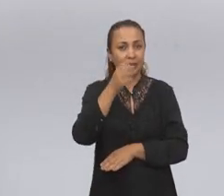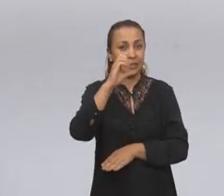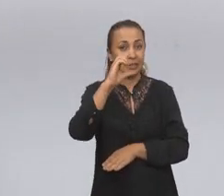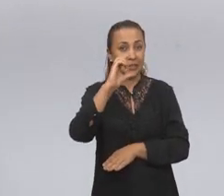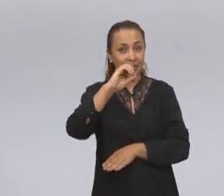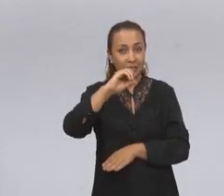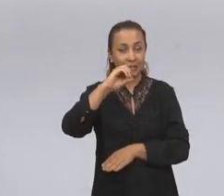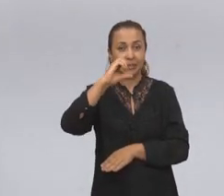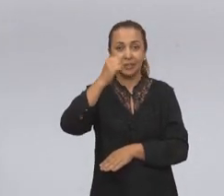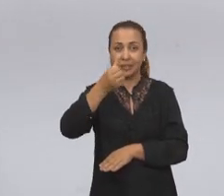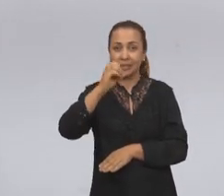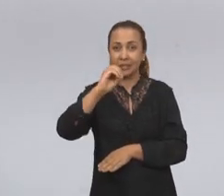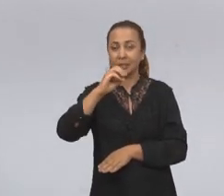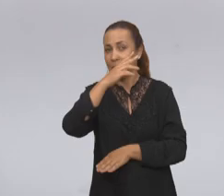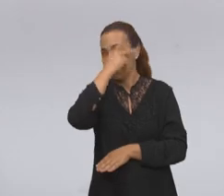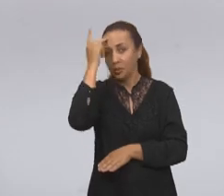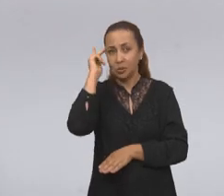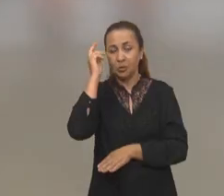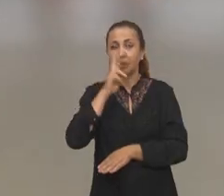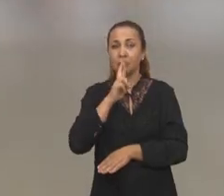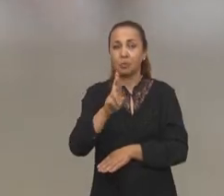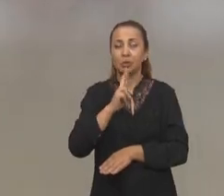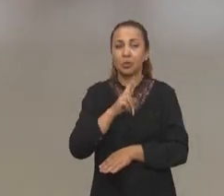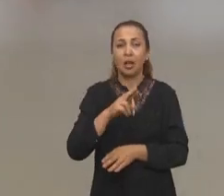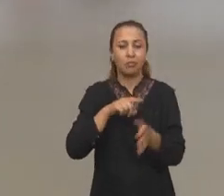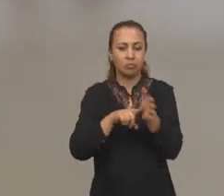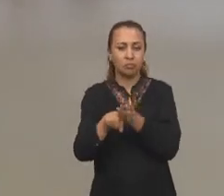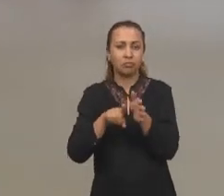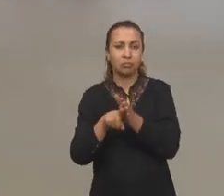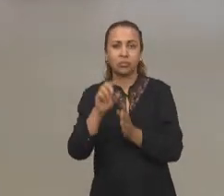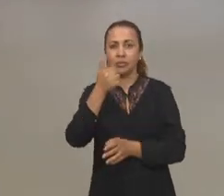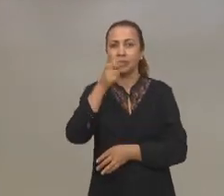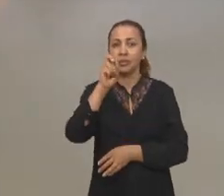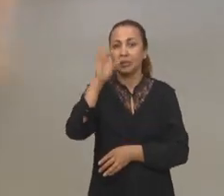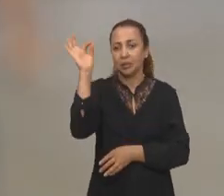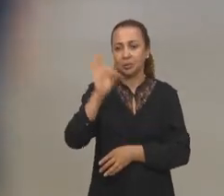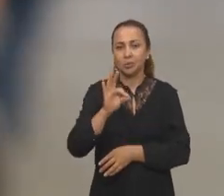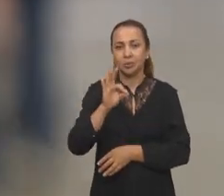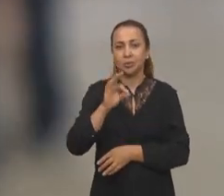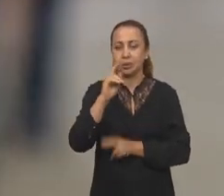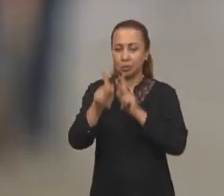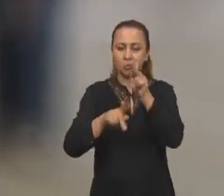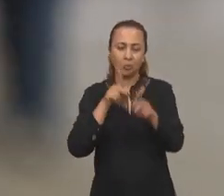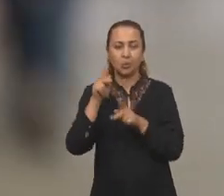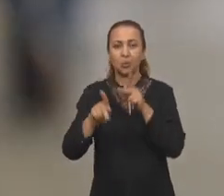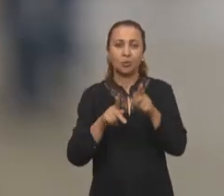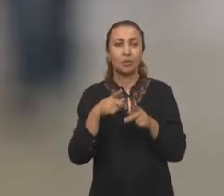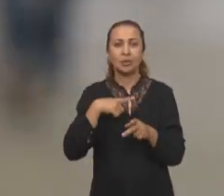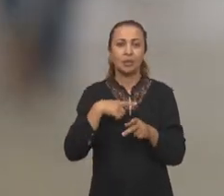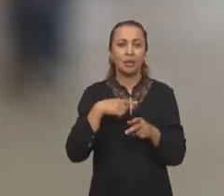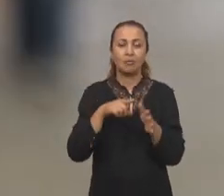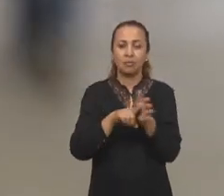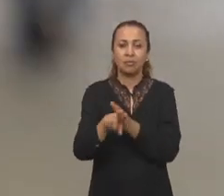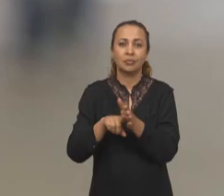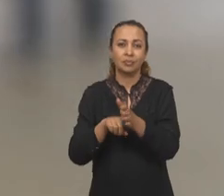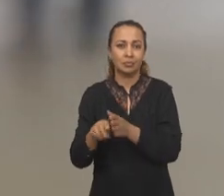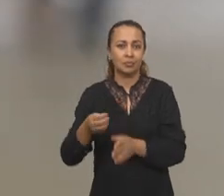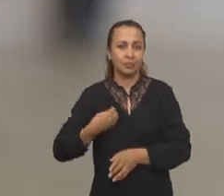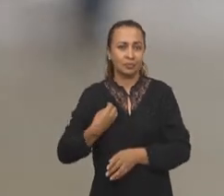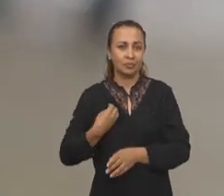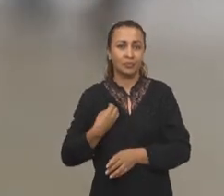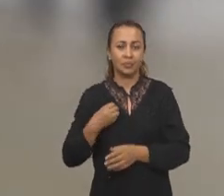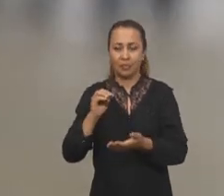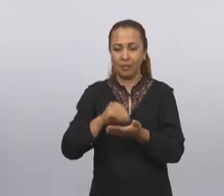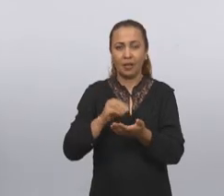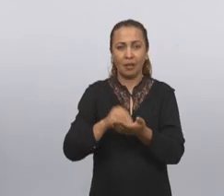660 pessoas que responderam ao nosso questionário então a gente observou que quinze por cento da população que foi pesquisada e